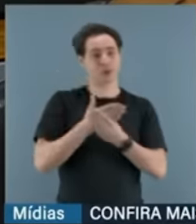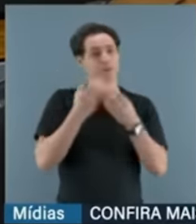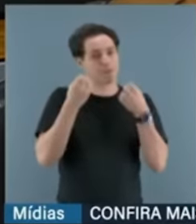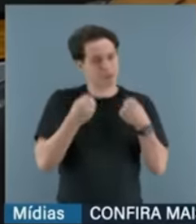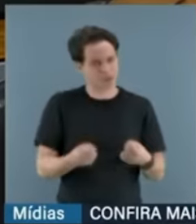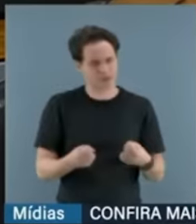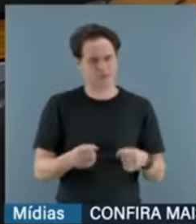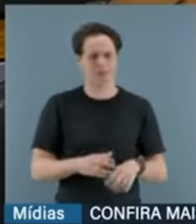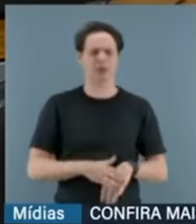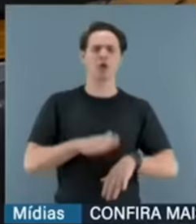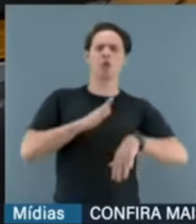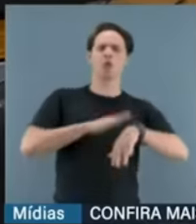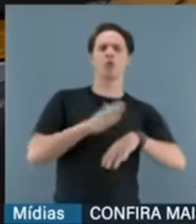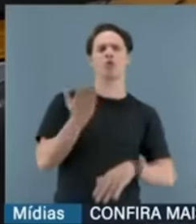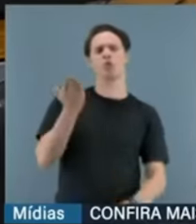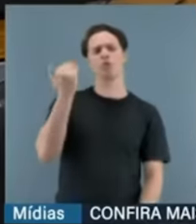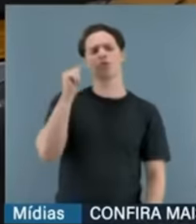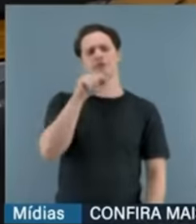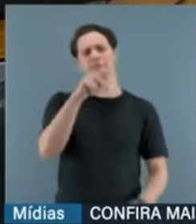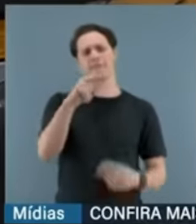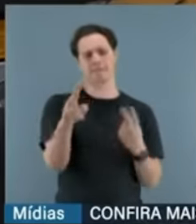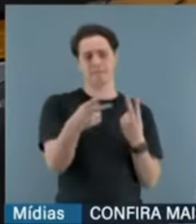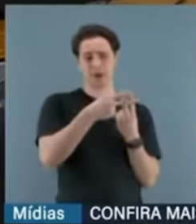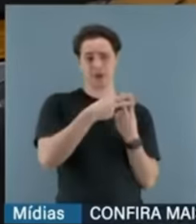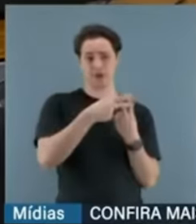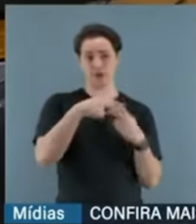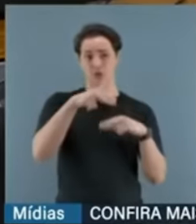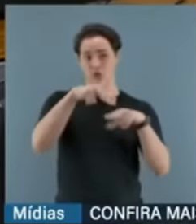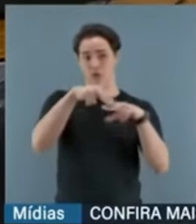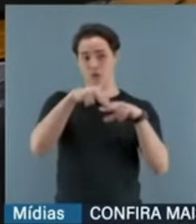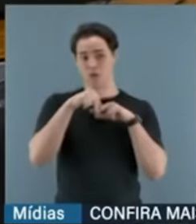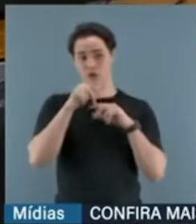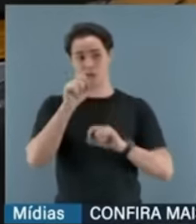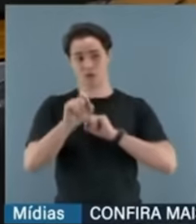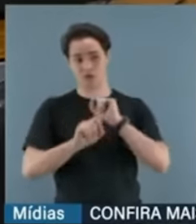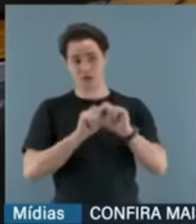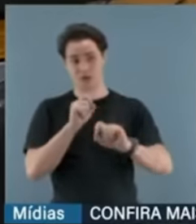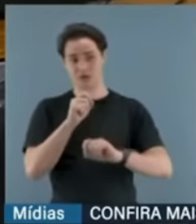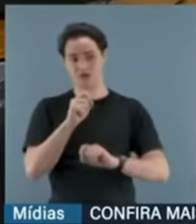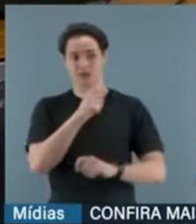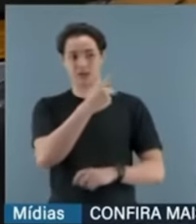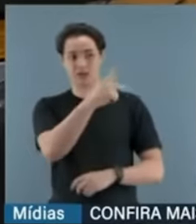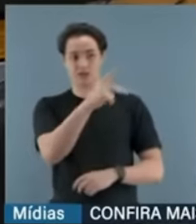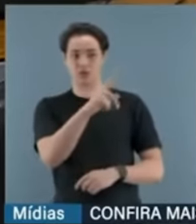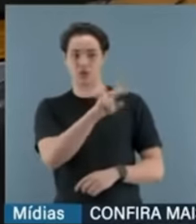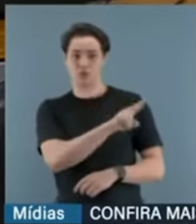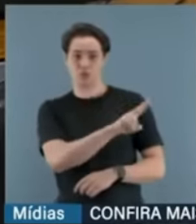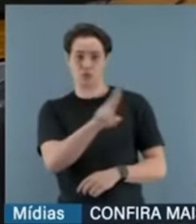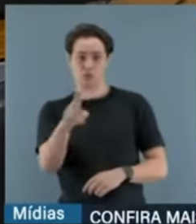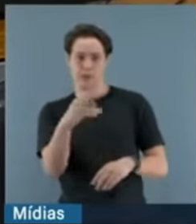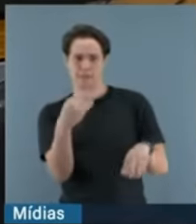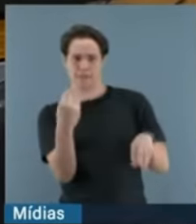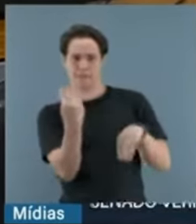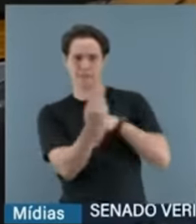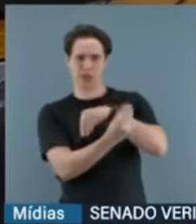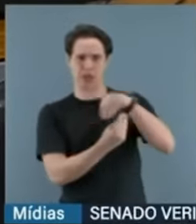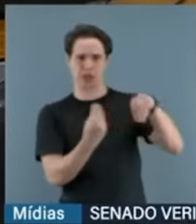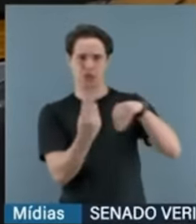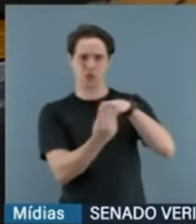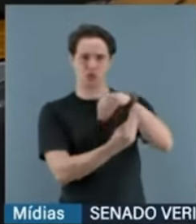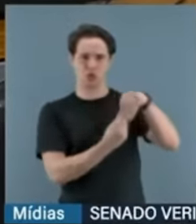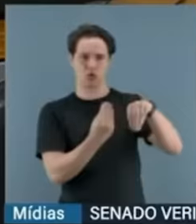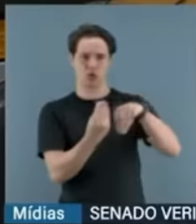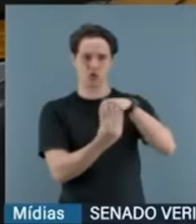foi preso por conta de um envolvimento, o senhor disse que o seu nome foi envolvido